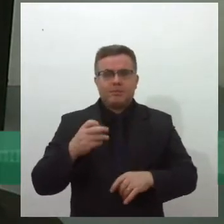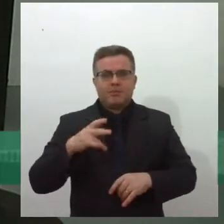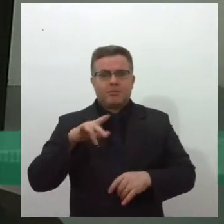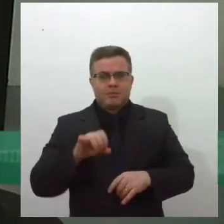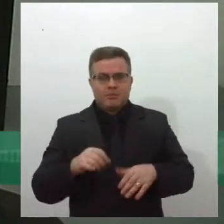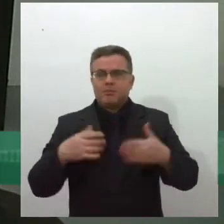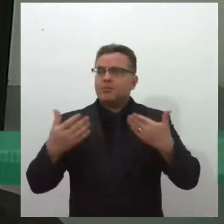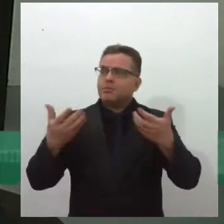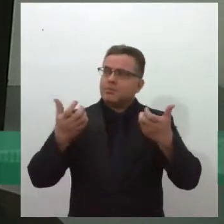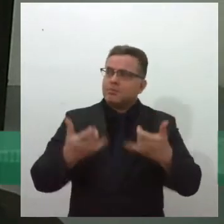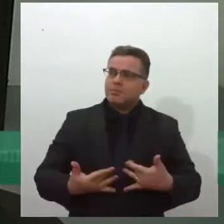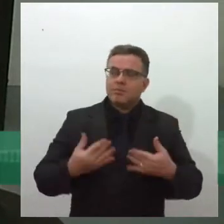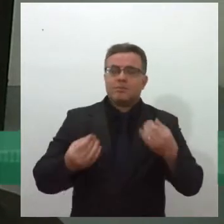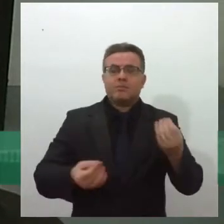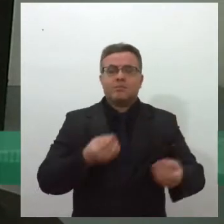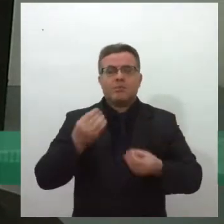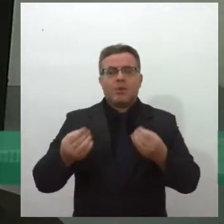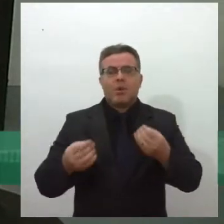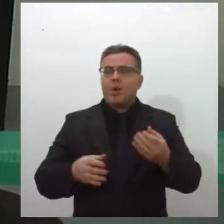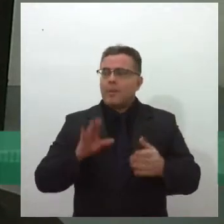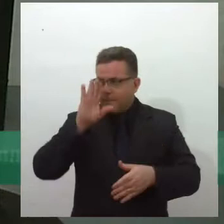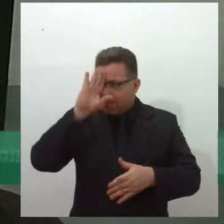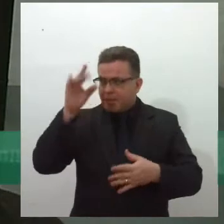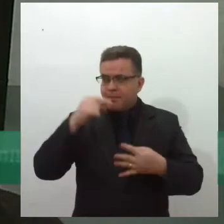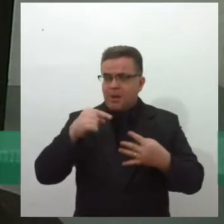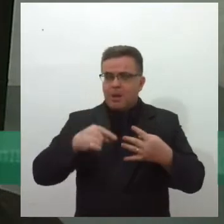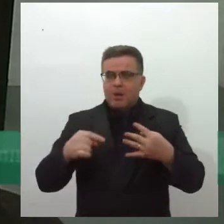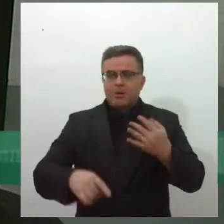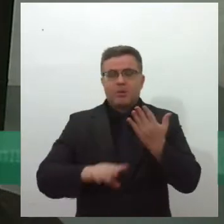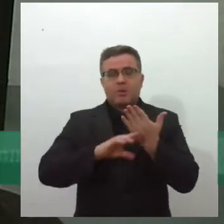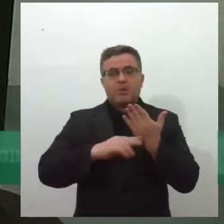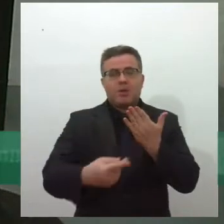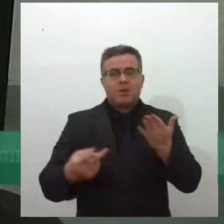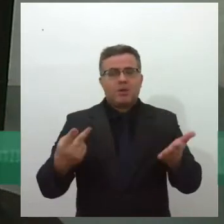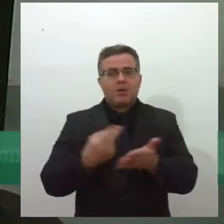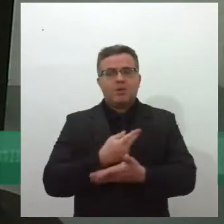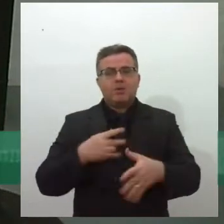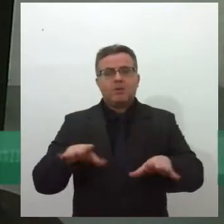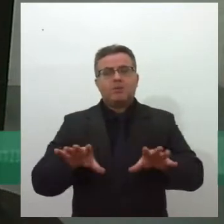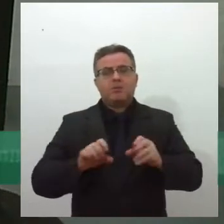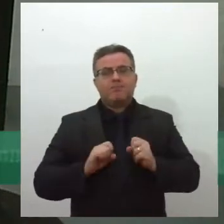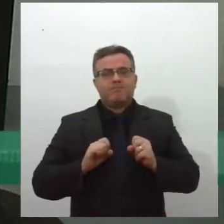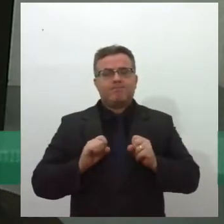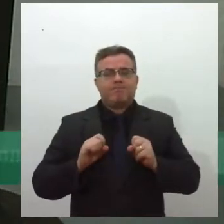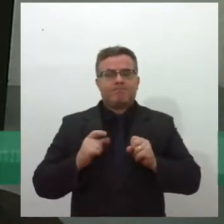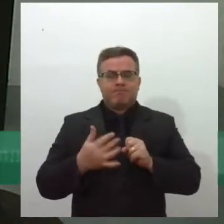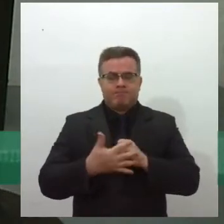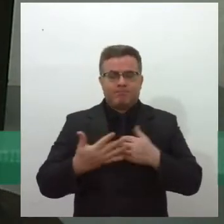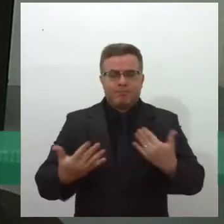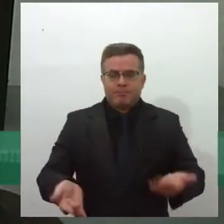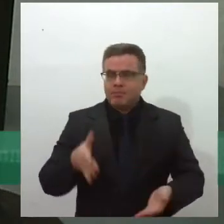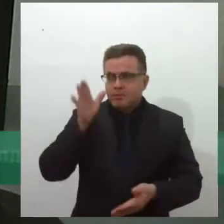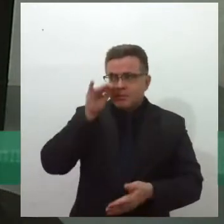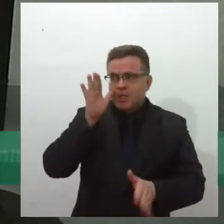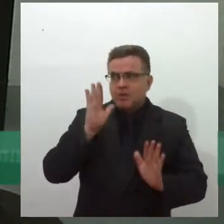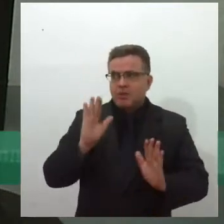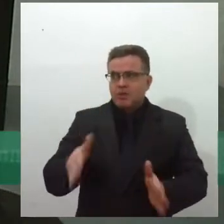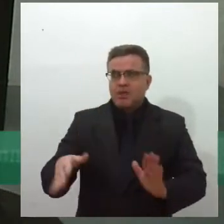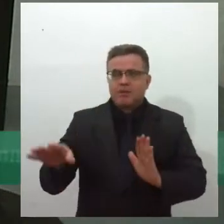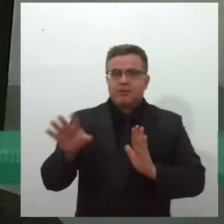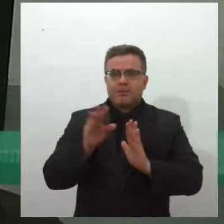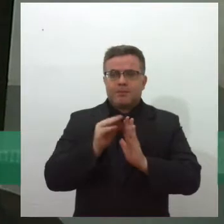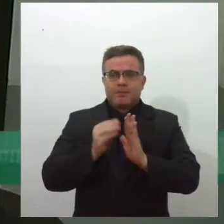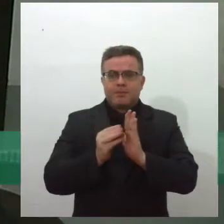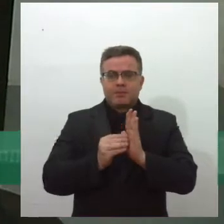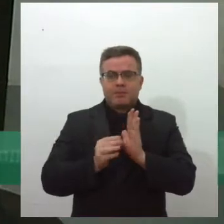senhor esclarecesse quais são as principais sequelas aí que foram apresentadas e observadas em idosos que